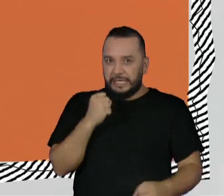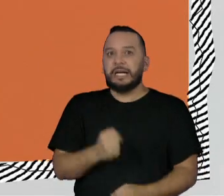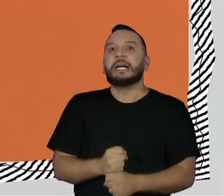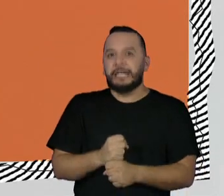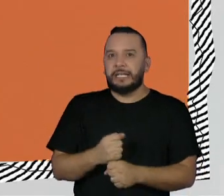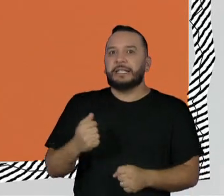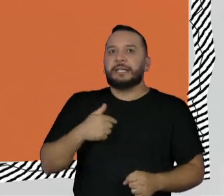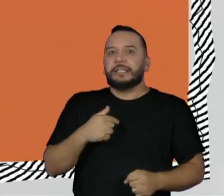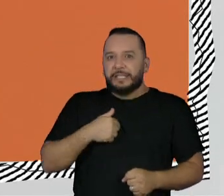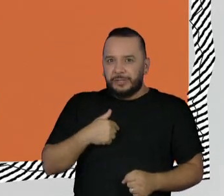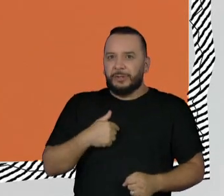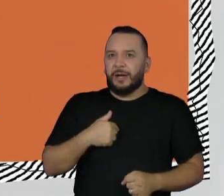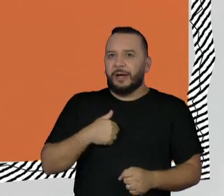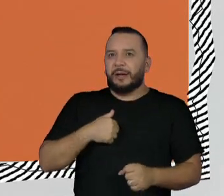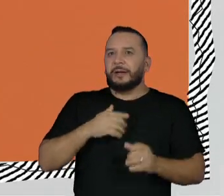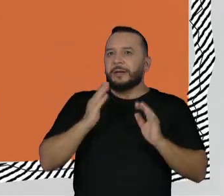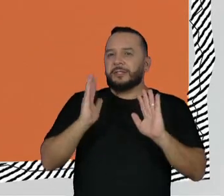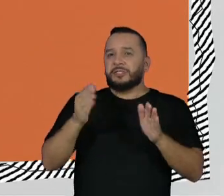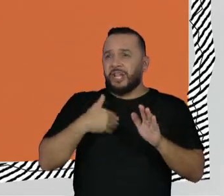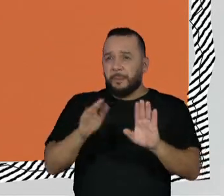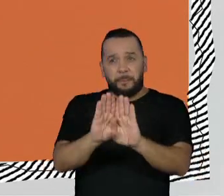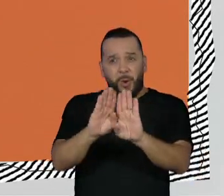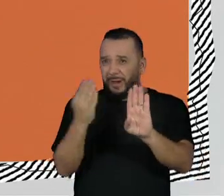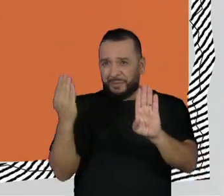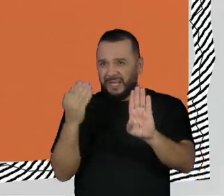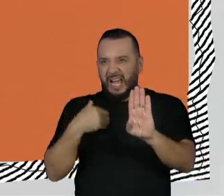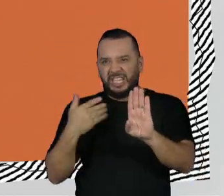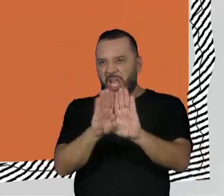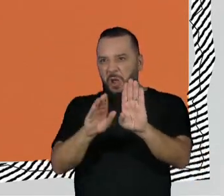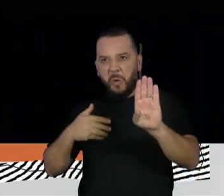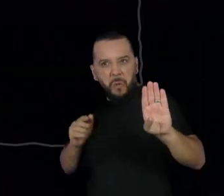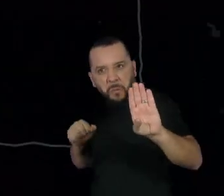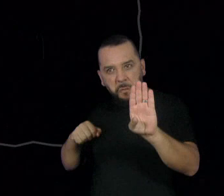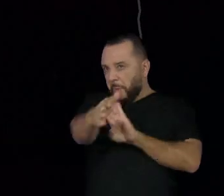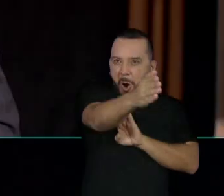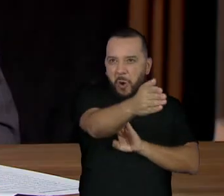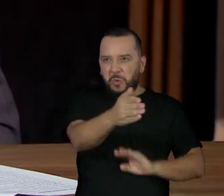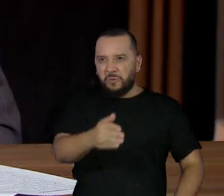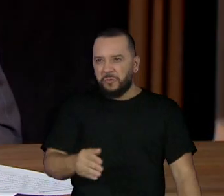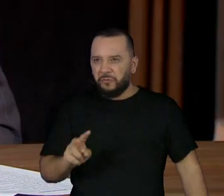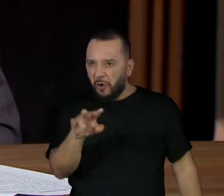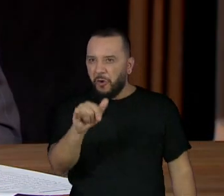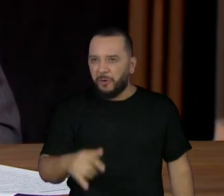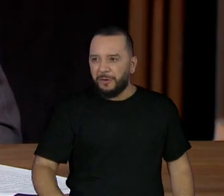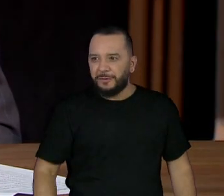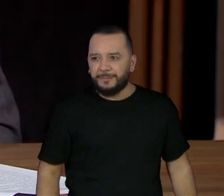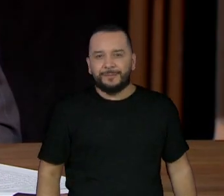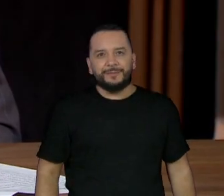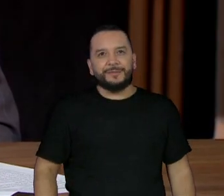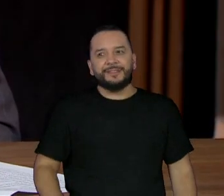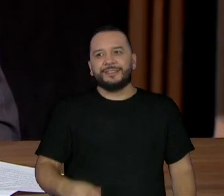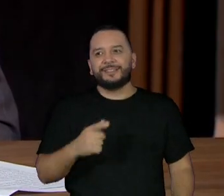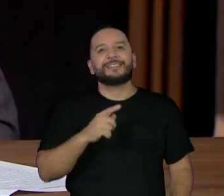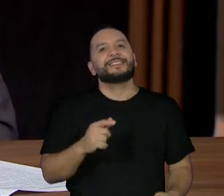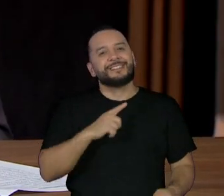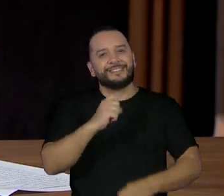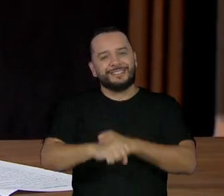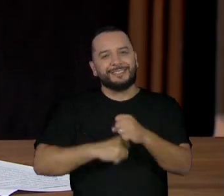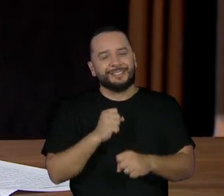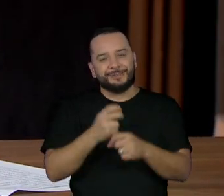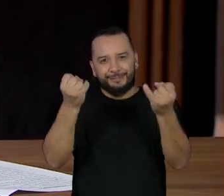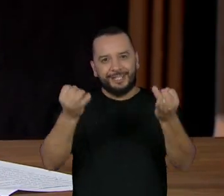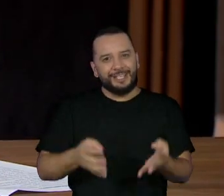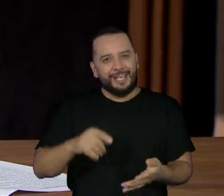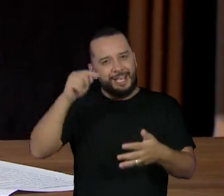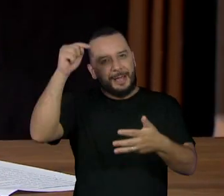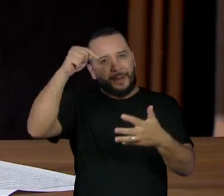se a porta não abrir pra mim, eu vou arrombar. A gente já falou de tudo aqui, mas tem uma coisa